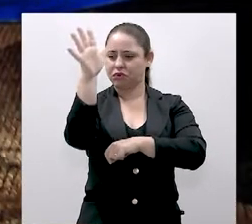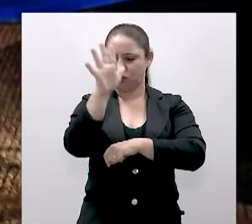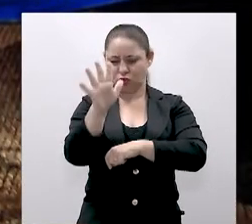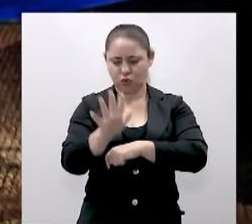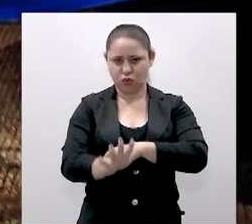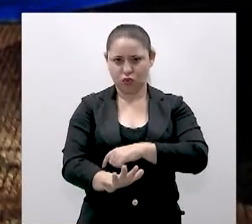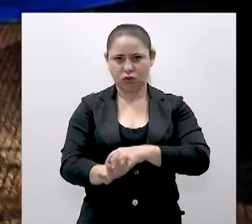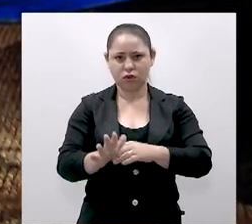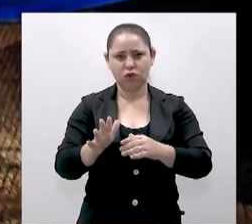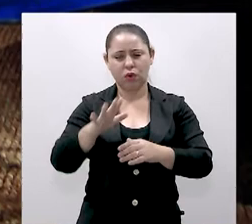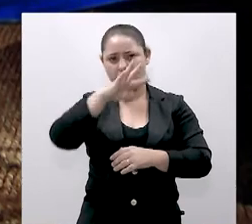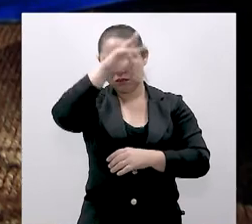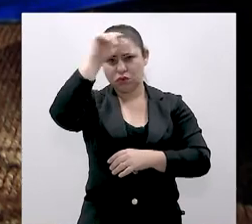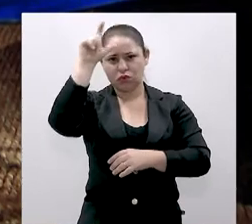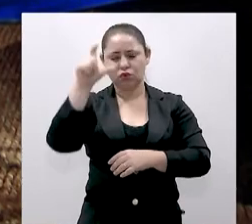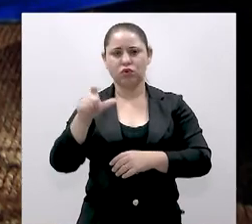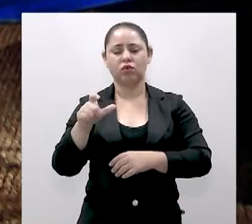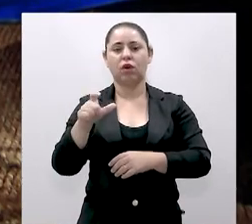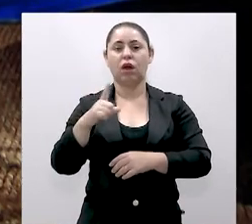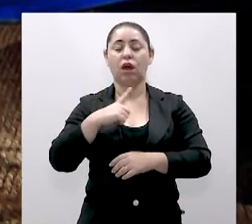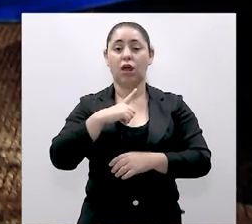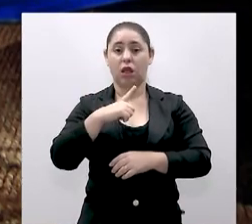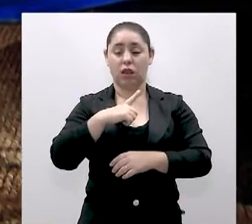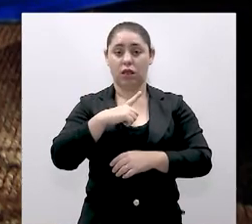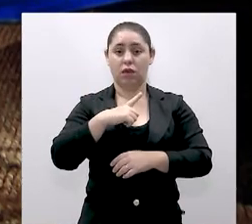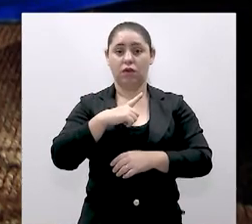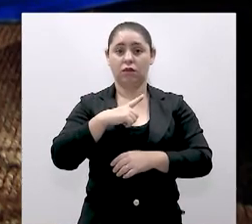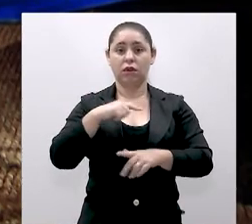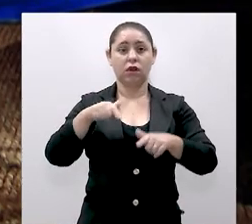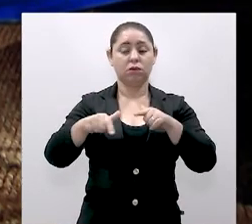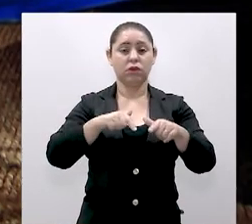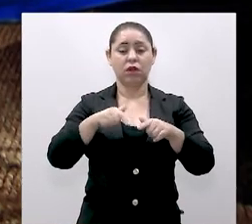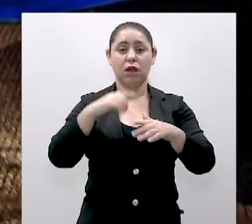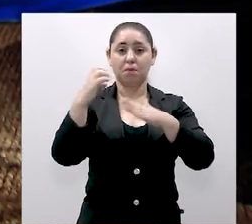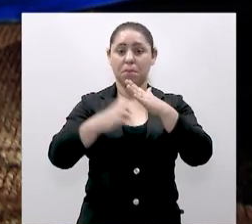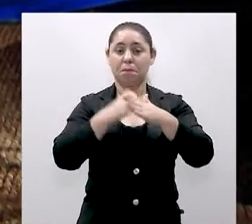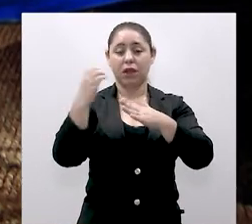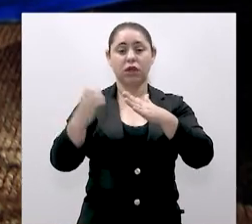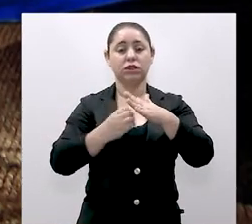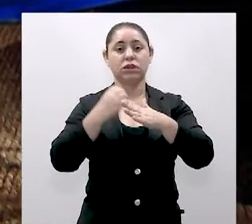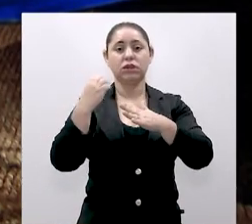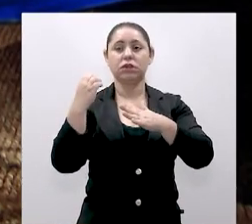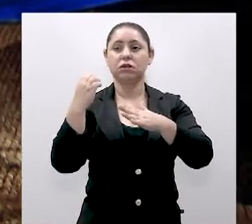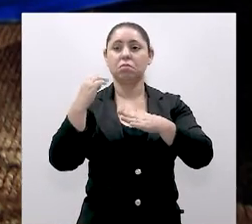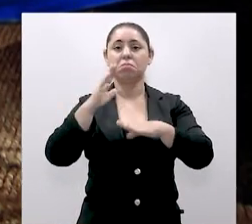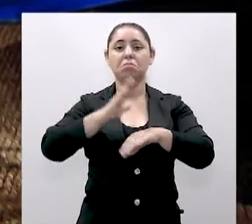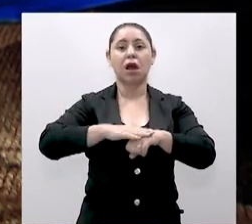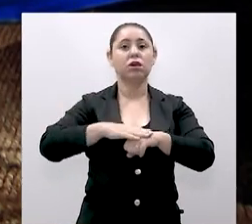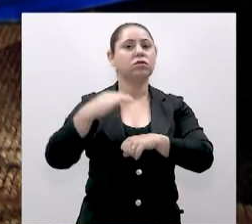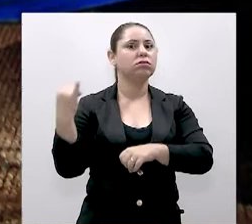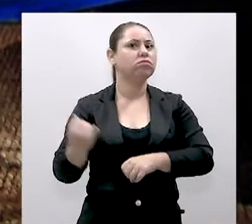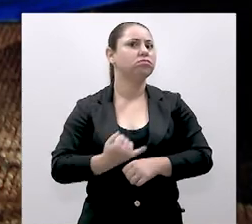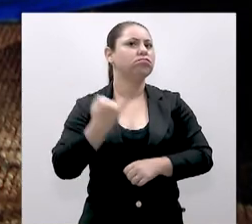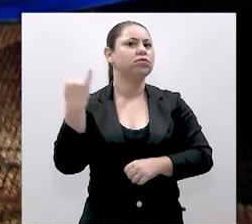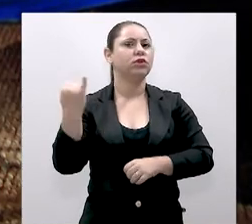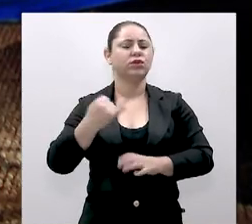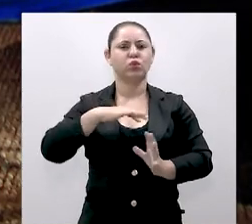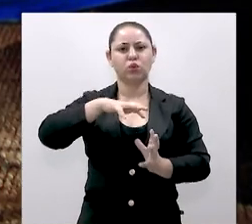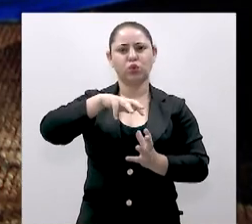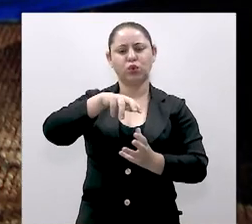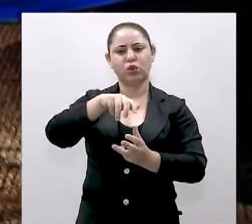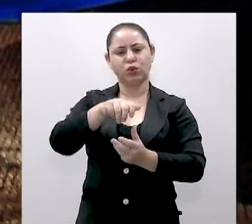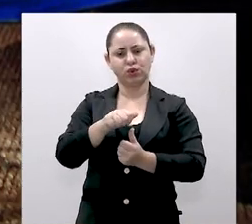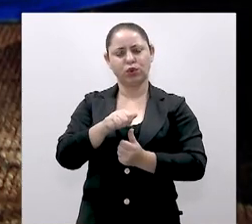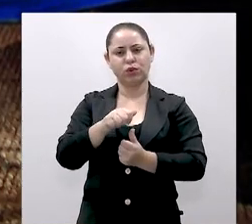não são uns uma seu irmão brasileiro eu passei pelas principais empresas desse Brasil pelas principais empresas